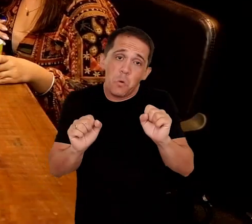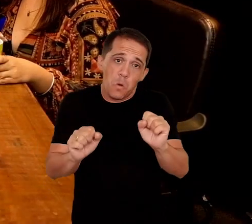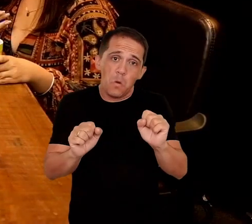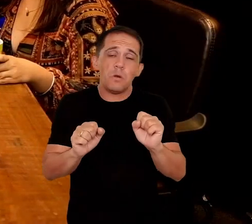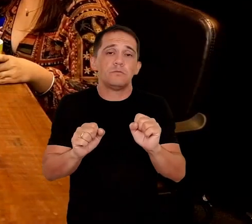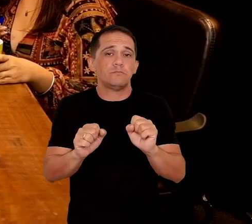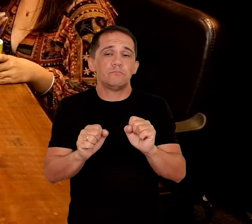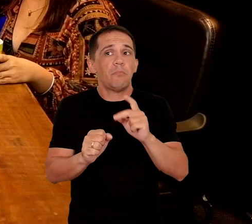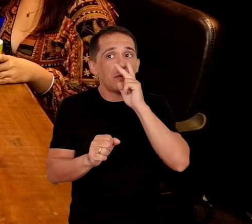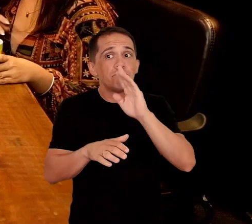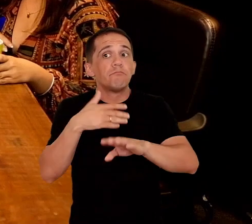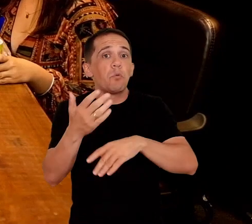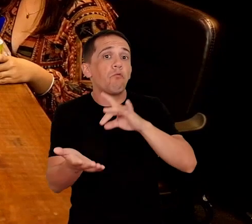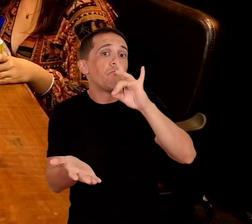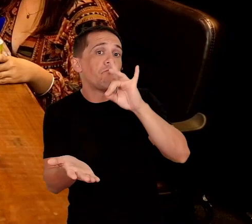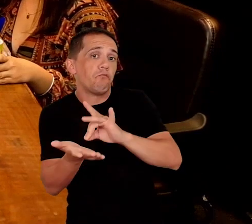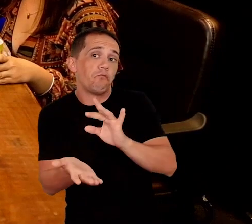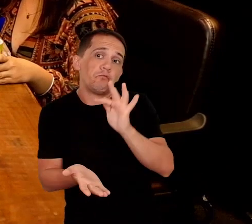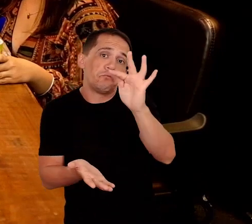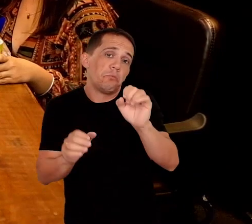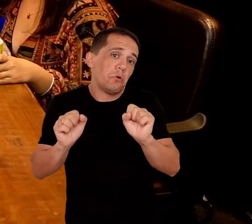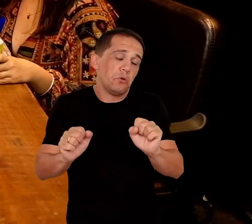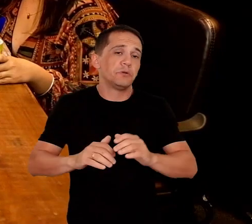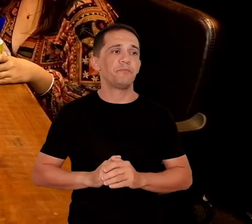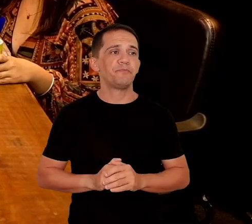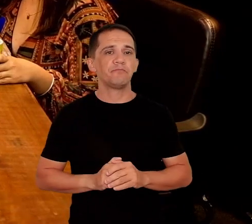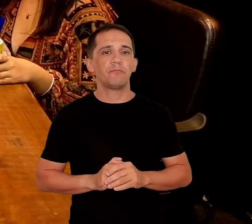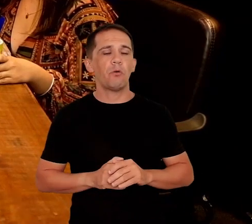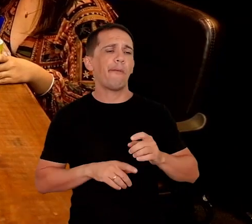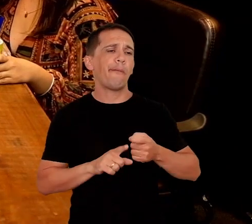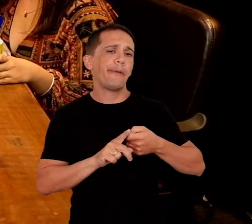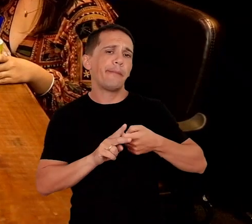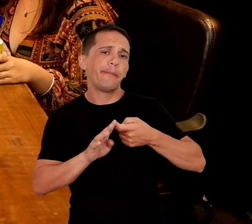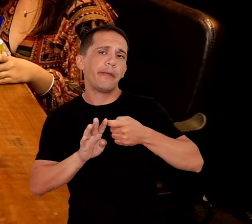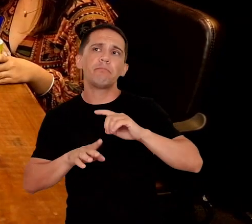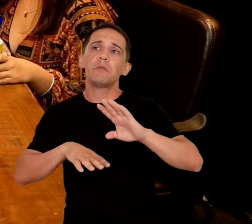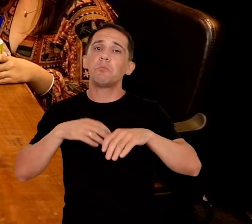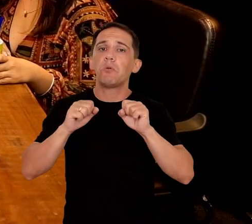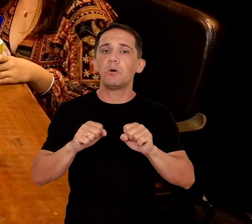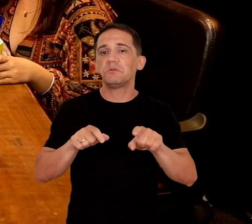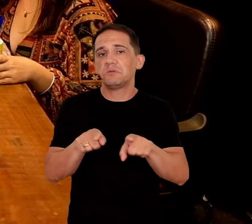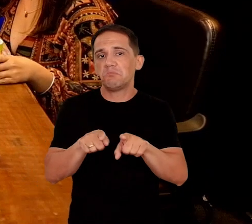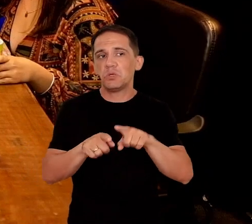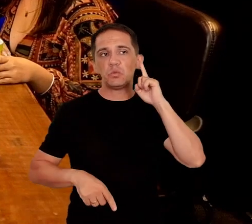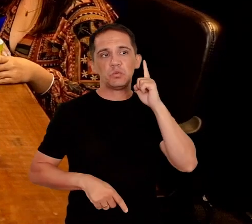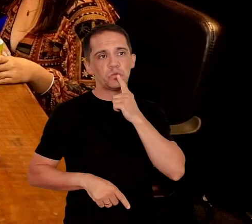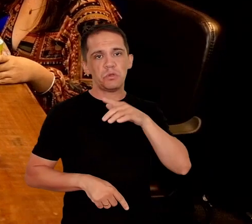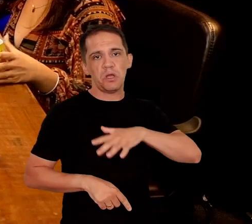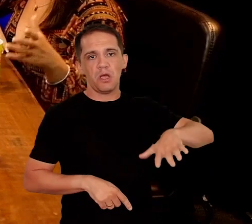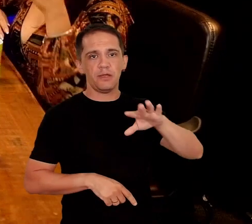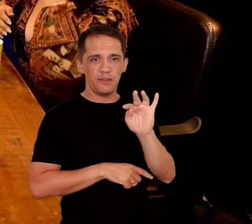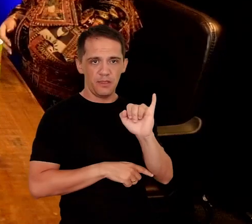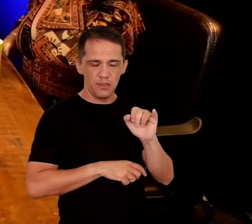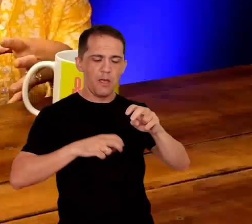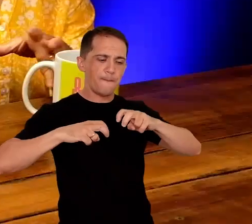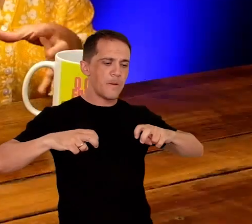sinal Ela vai oficial. contar para outra pessoa falando desse sinal também e vai acabar pegando depois. Ou, daqui a alguns 1 ou 2 meses,